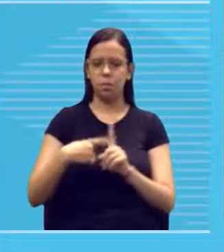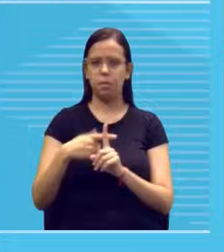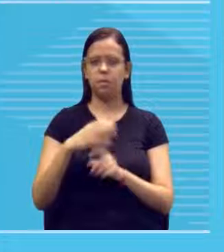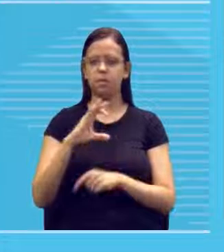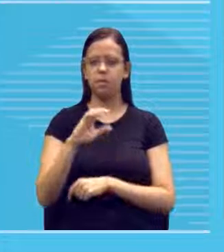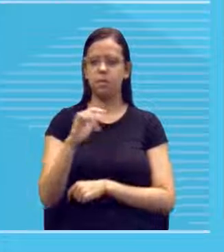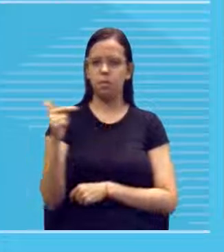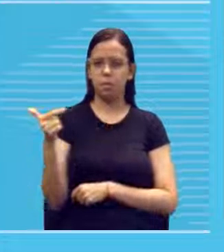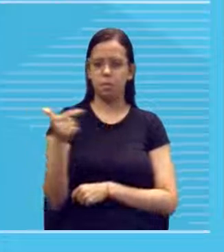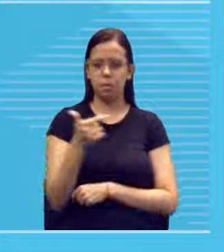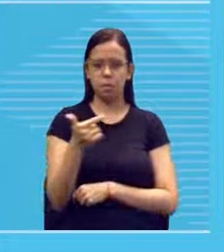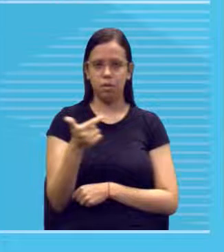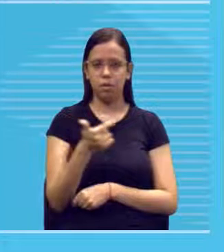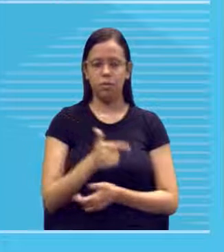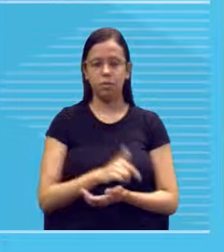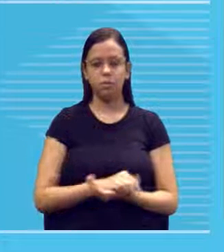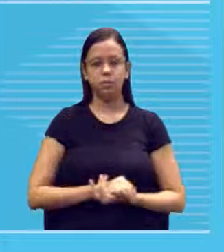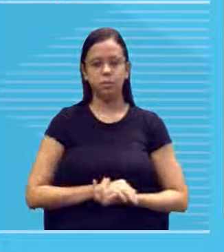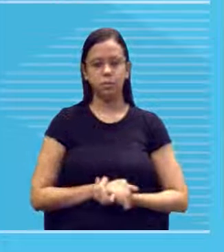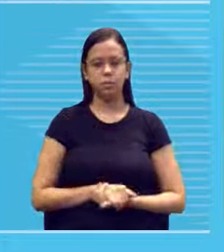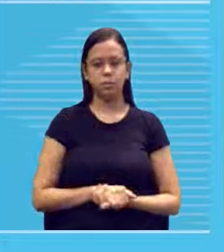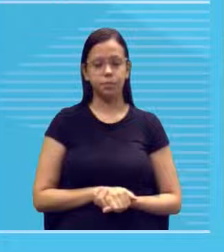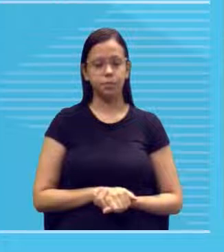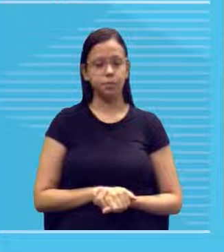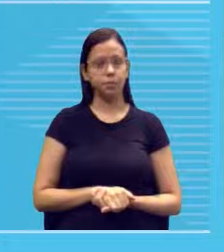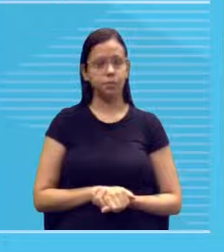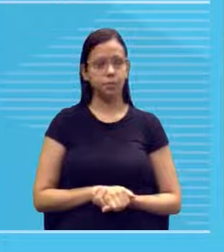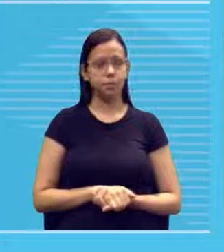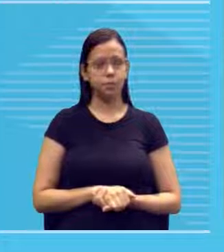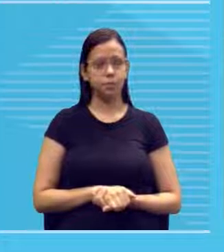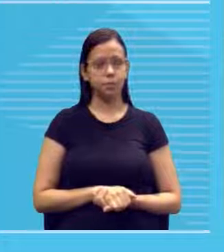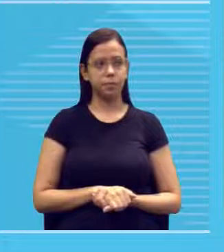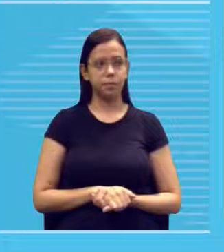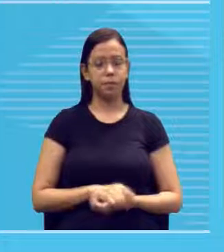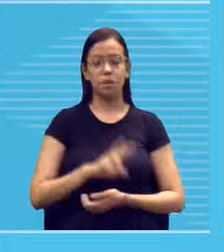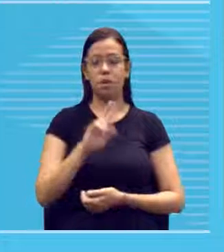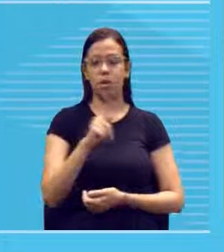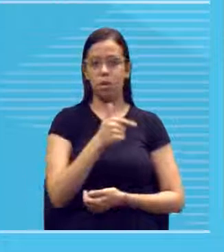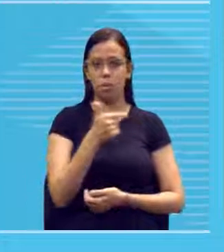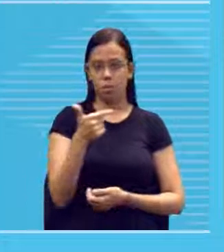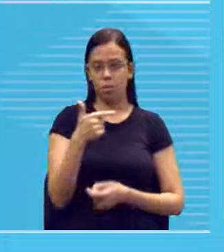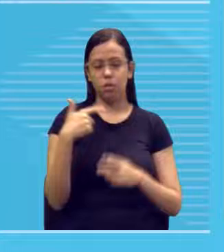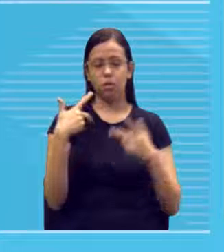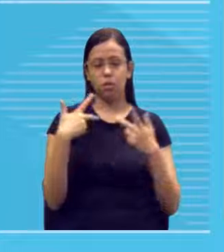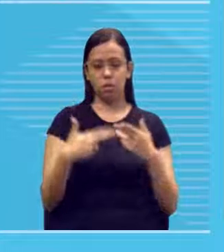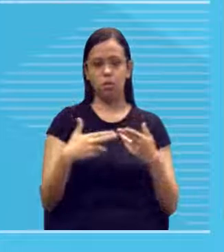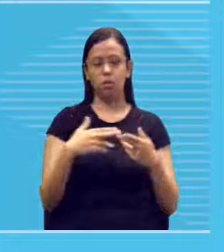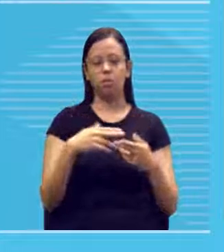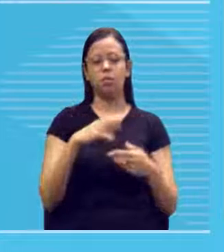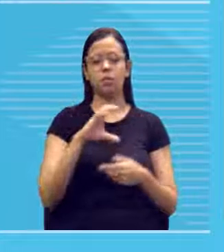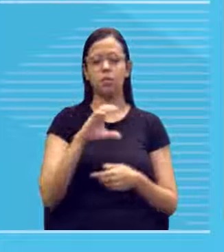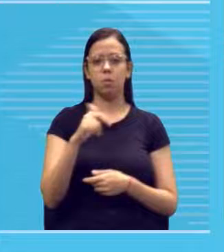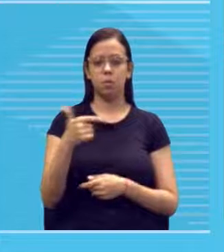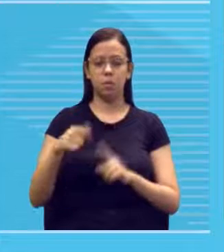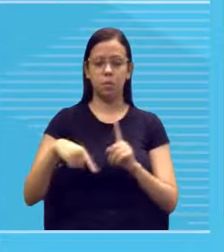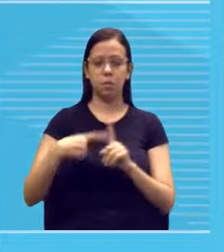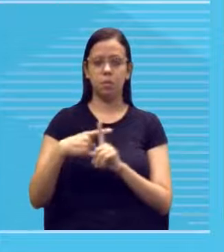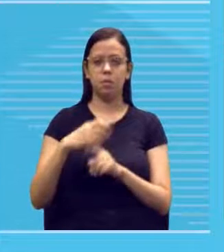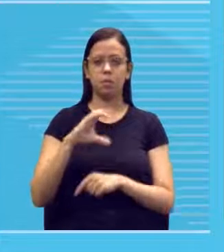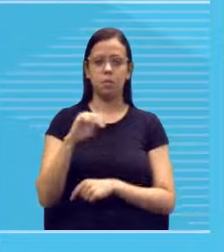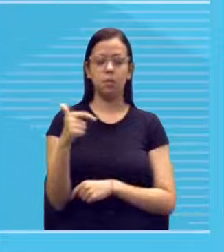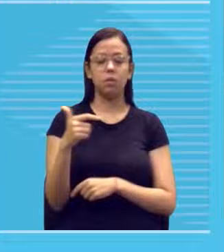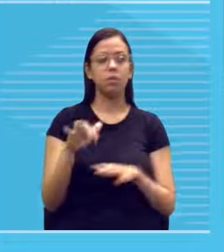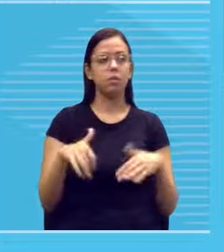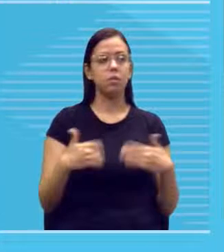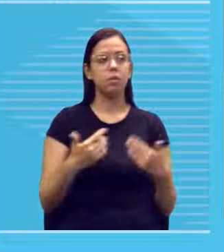hipotenusa ao quadrado a soma dos quadrados dos catetos né ó ou seja 5